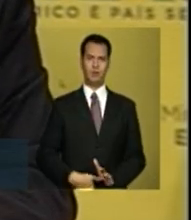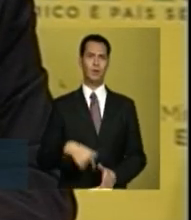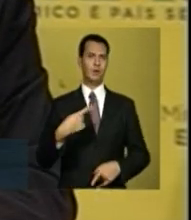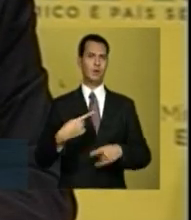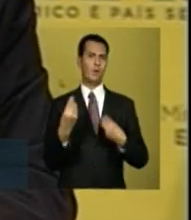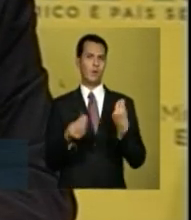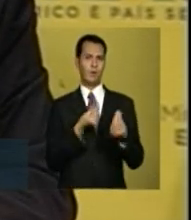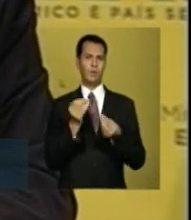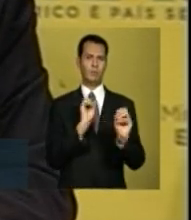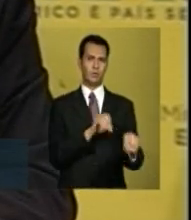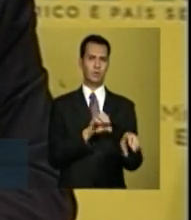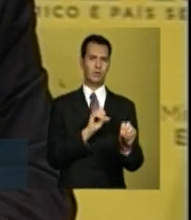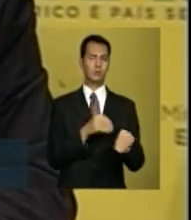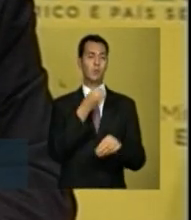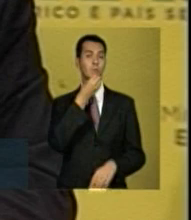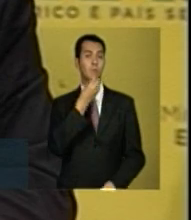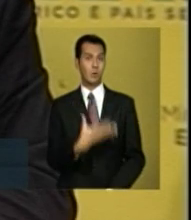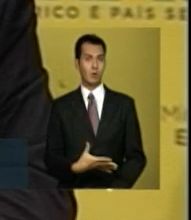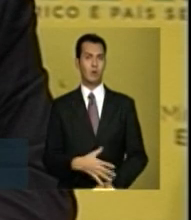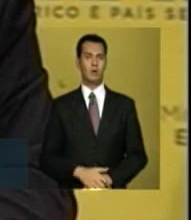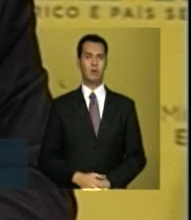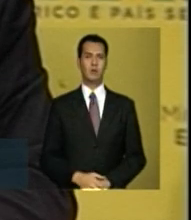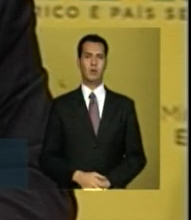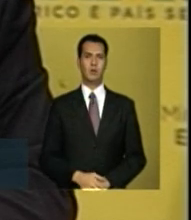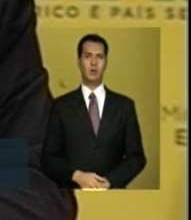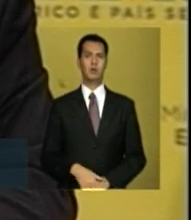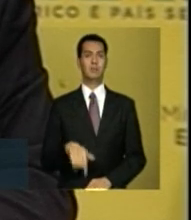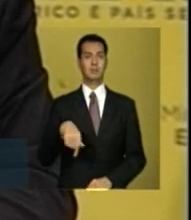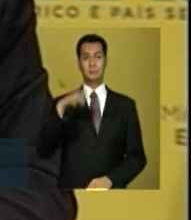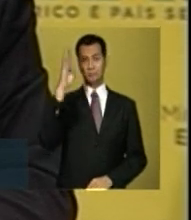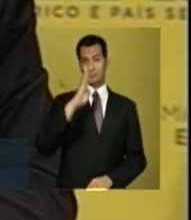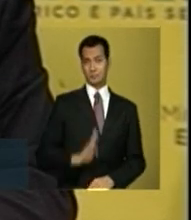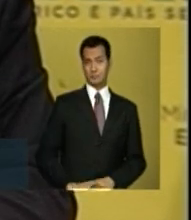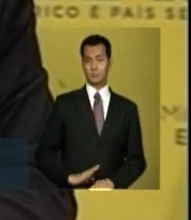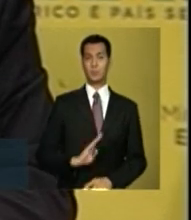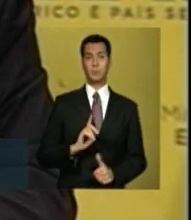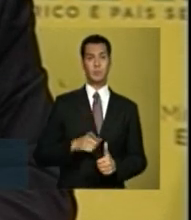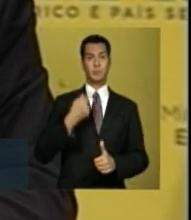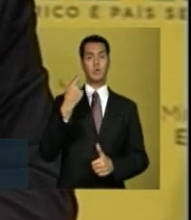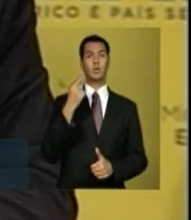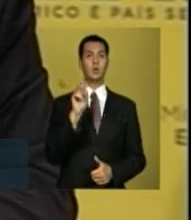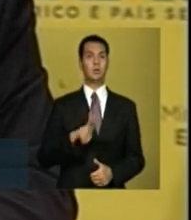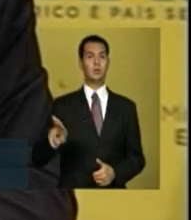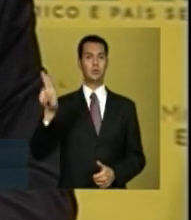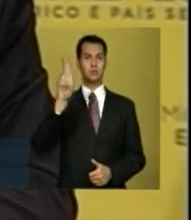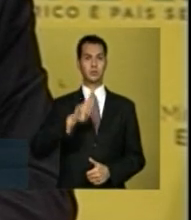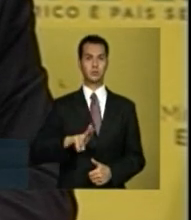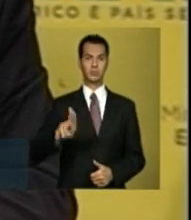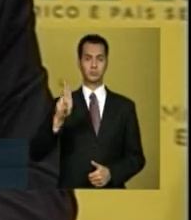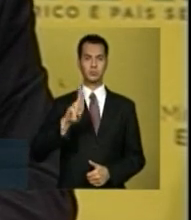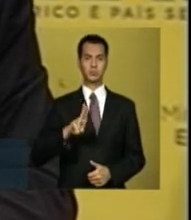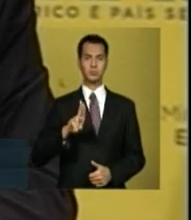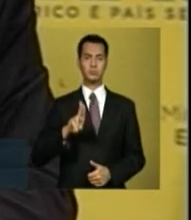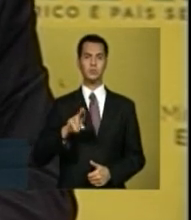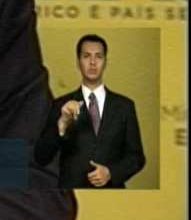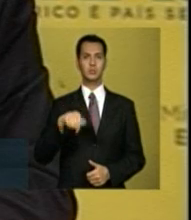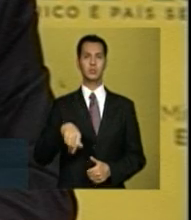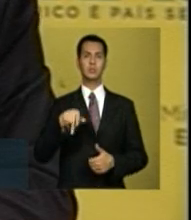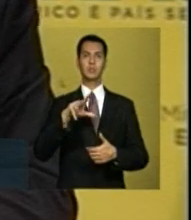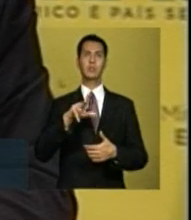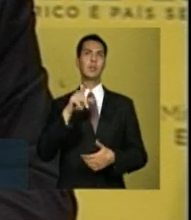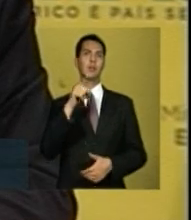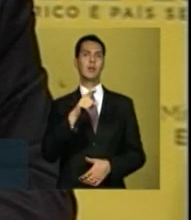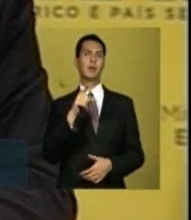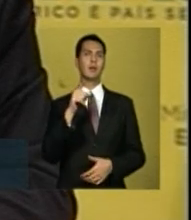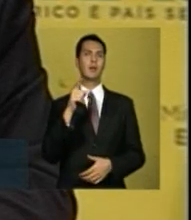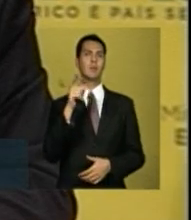educação ao longo do tempo a nossa primeira Universidade é do século XX nós temos países na na América quando o Harvard foi